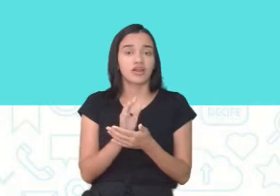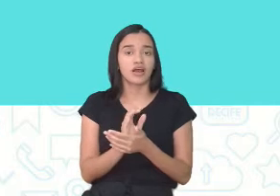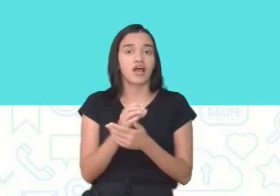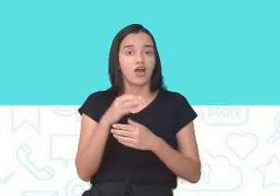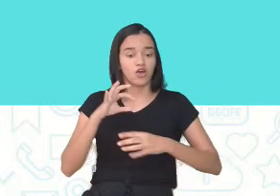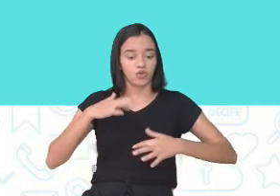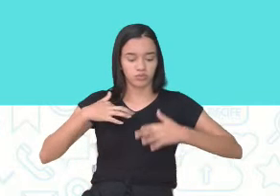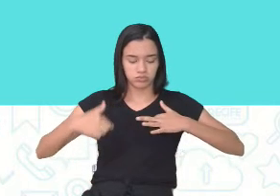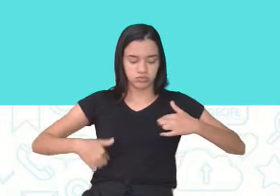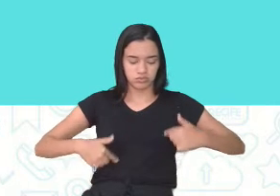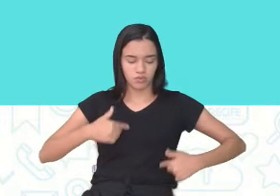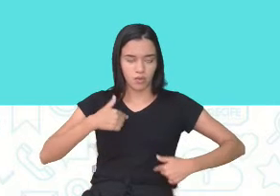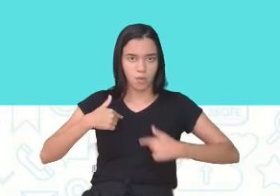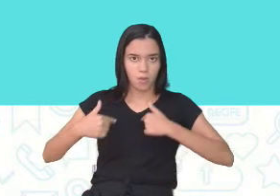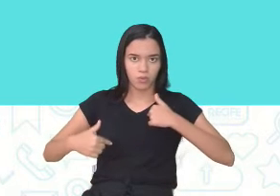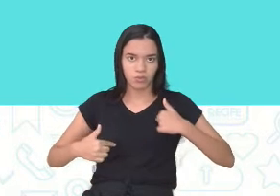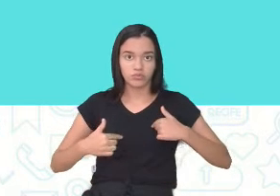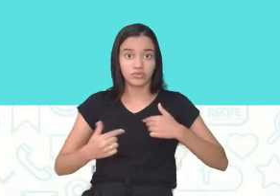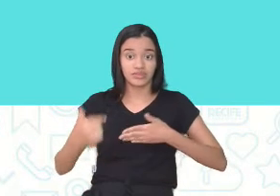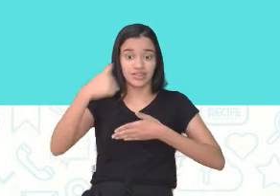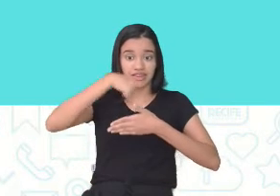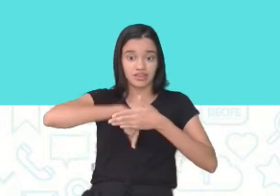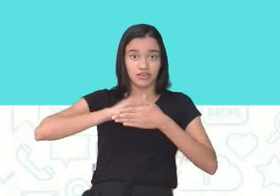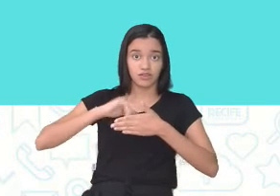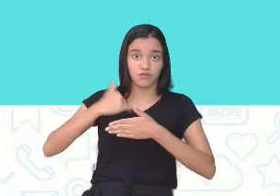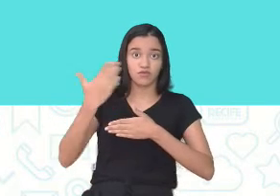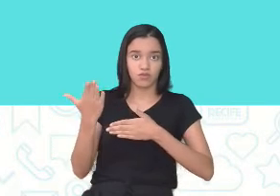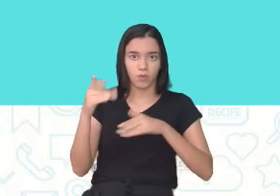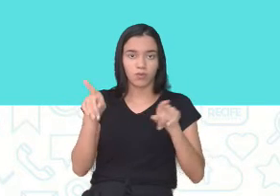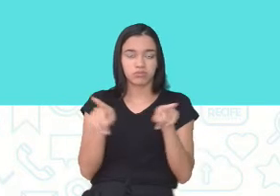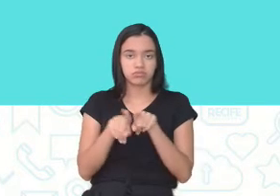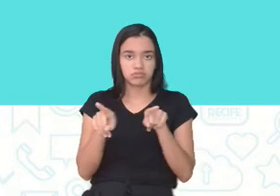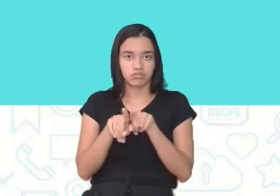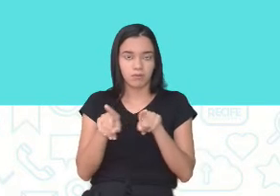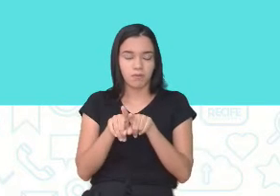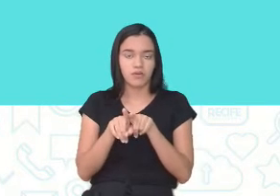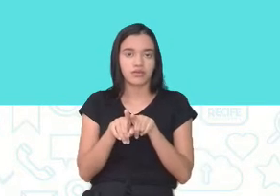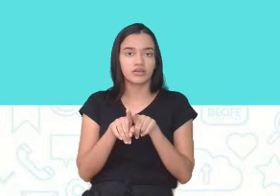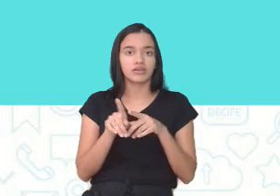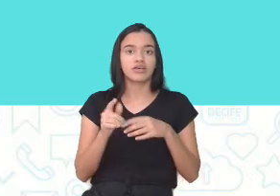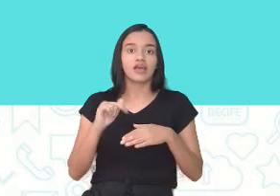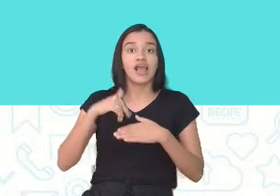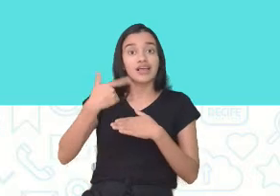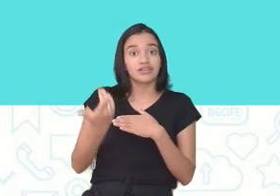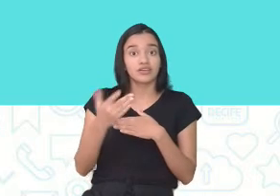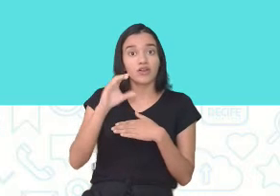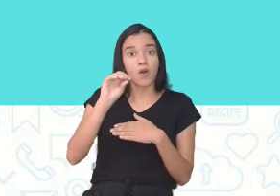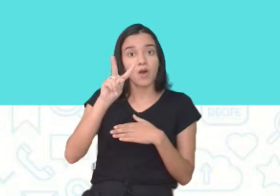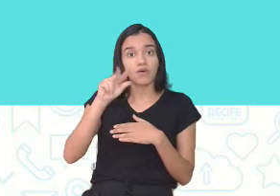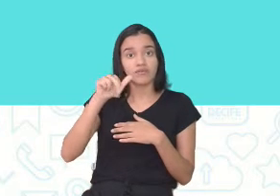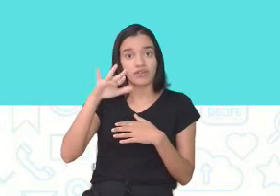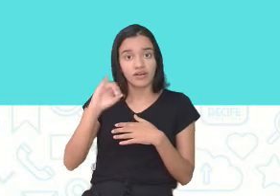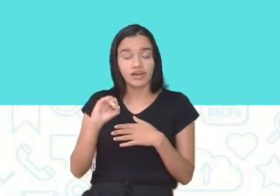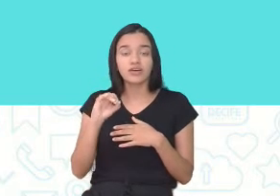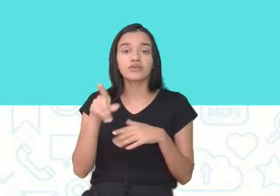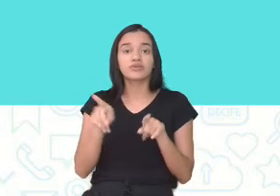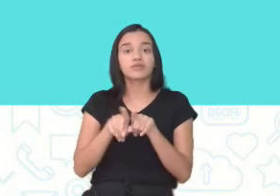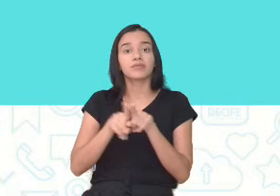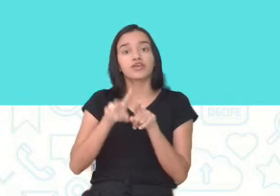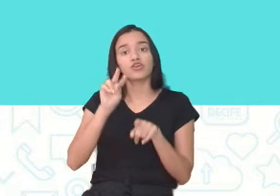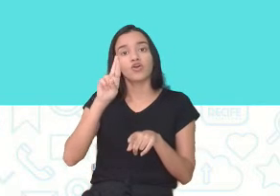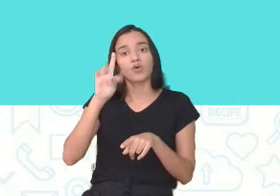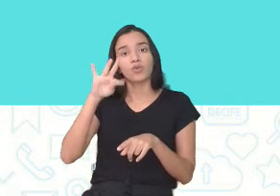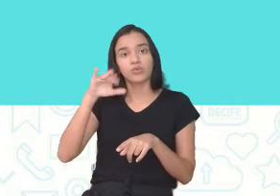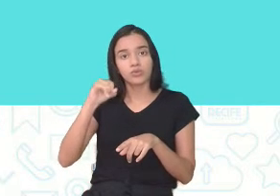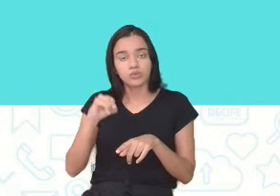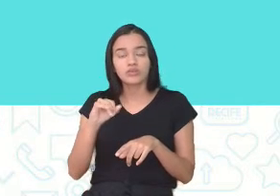externos e órgãos internos. Os órgãos internos são os ovários, as tubas uterinas, o útero e